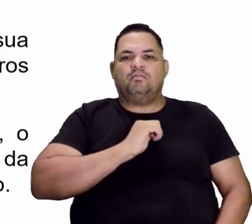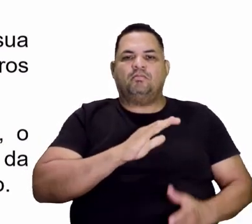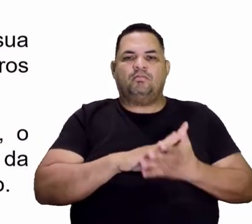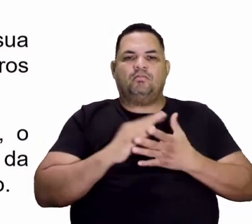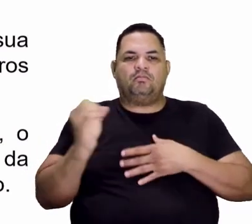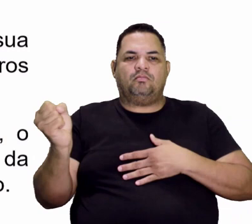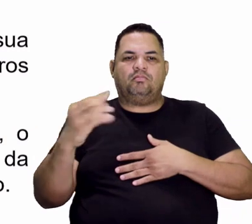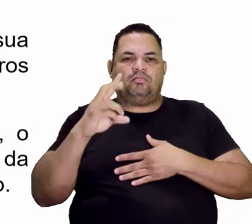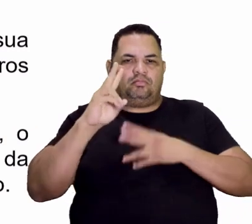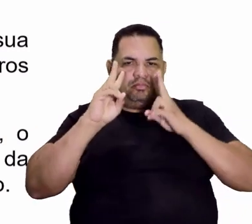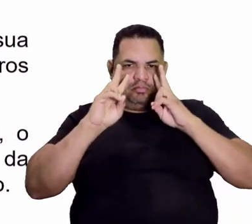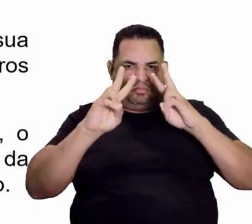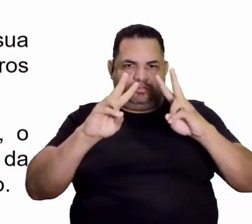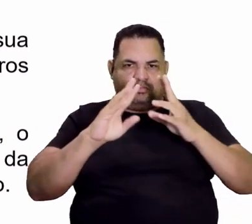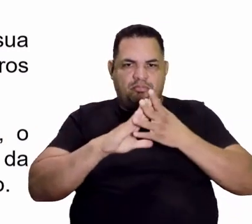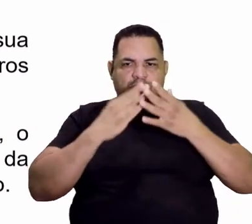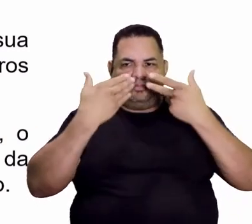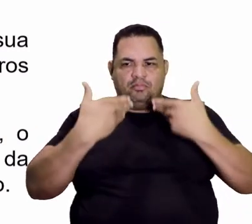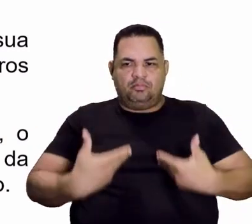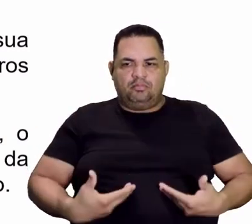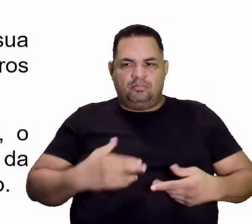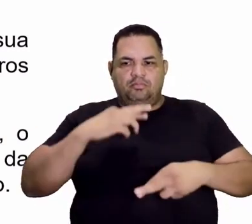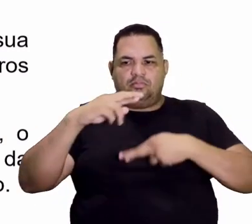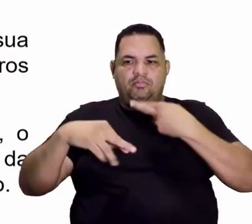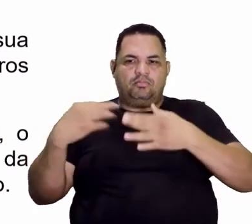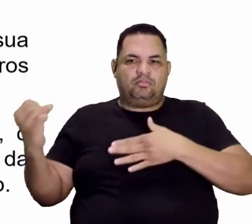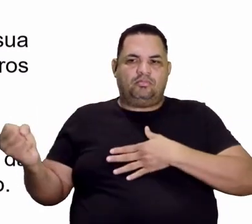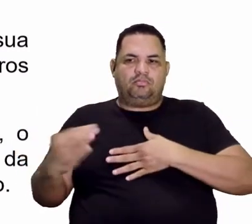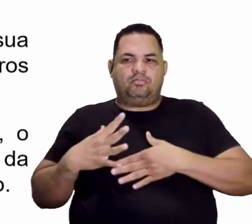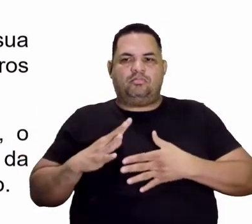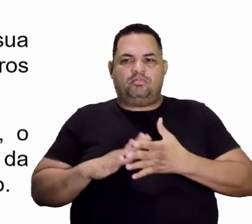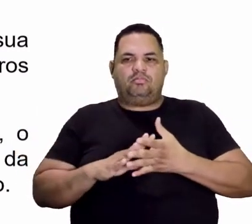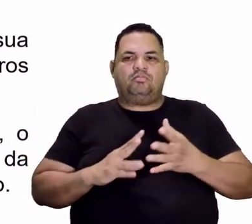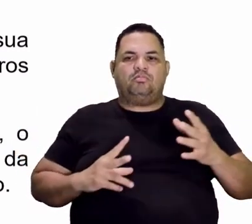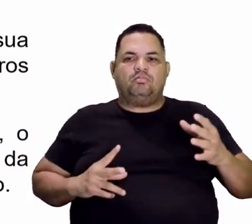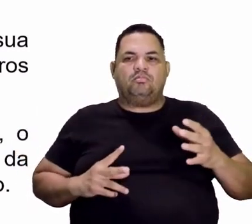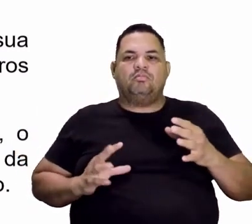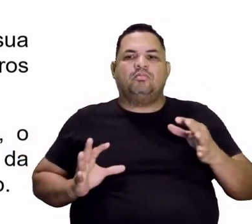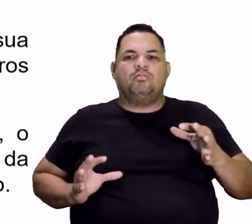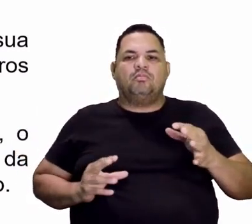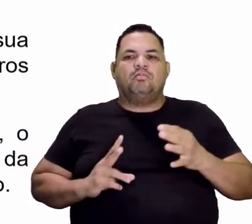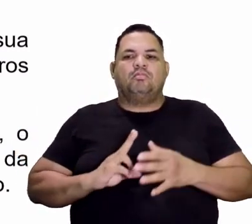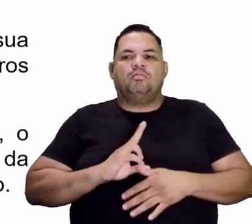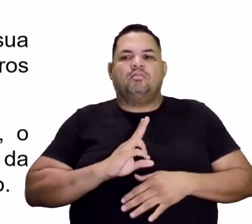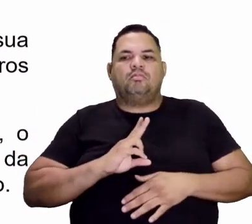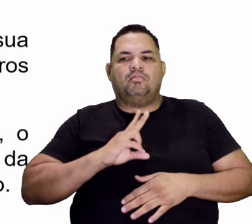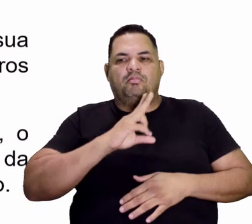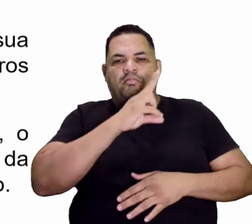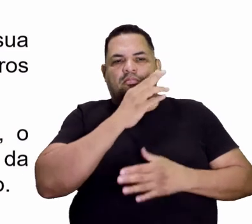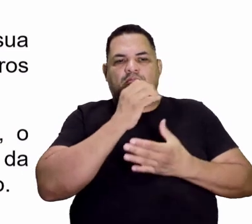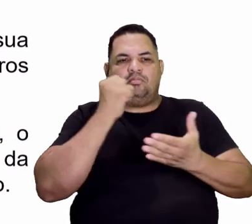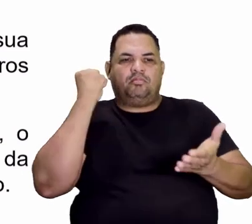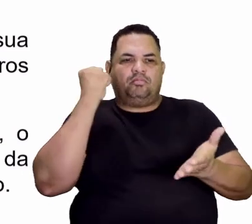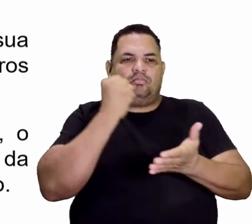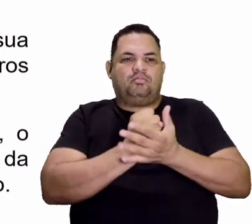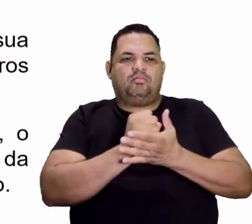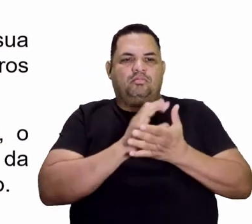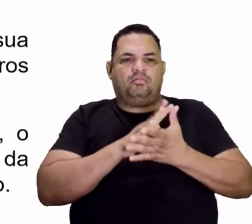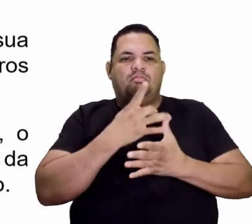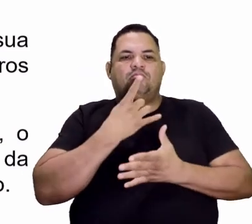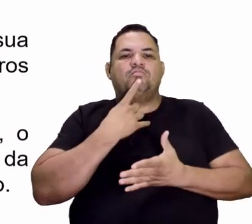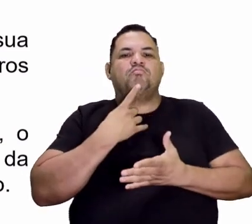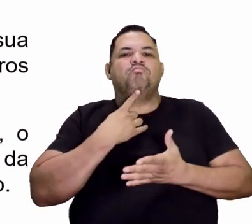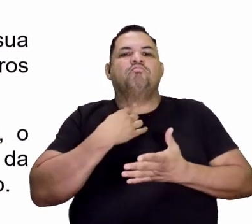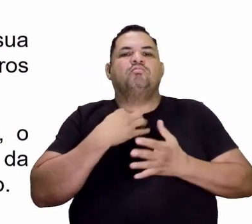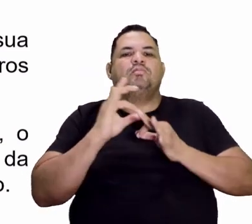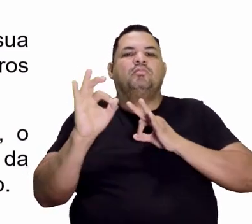A nova visão de homem, né, no Renascimento está fortemente marcada pelo desejo de emancipação